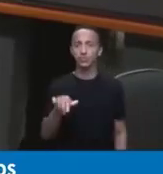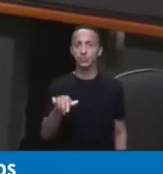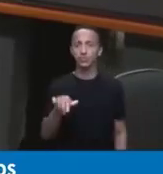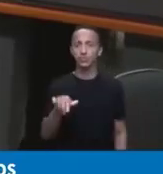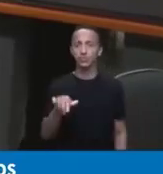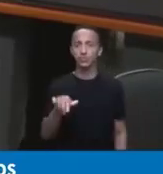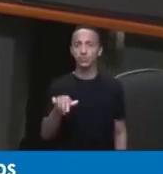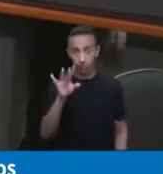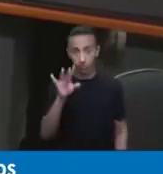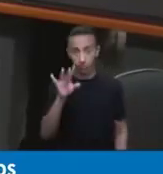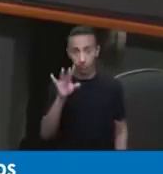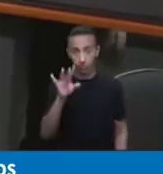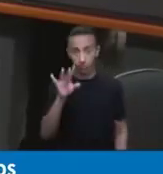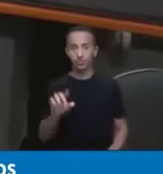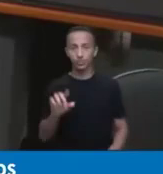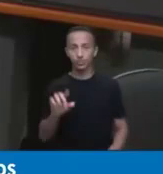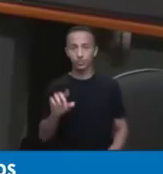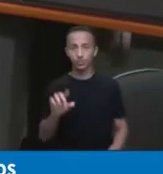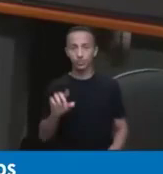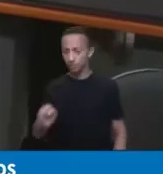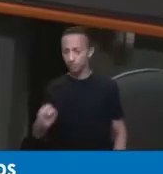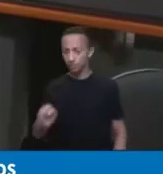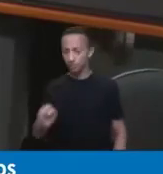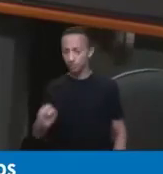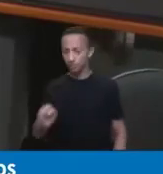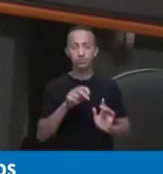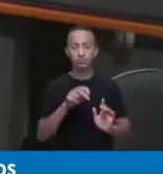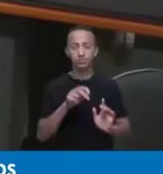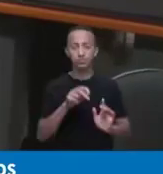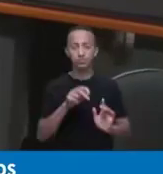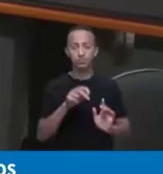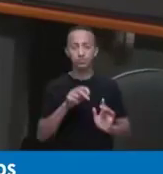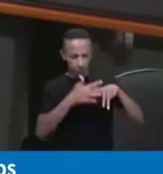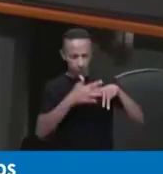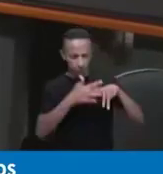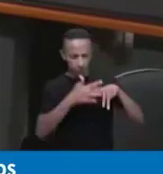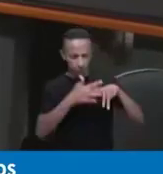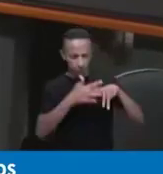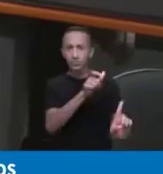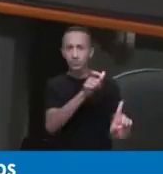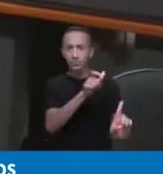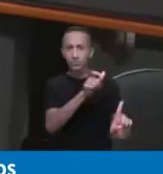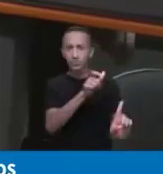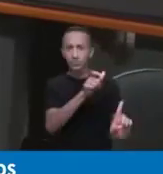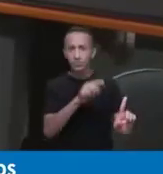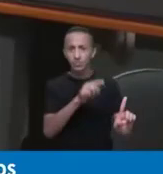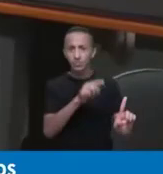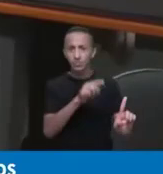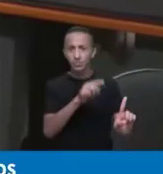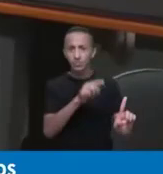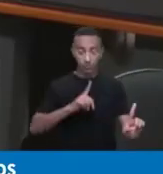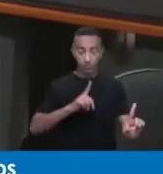Saúde, marcada por dor crônica generalizada, fadiga intensa, alterações do sono e comprometimento